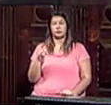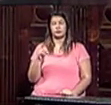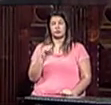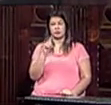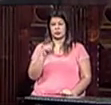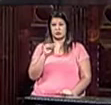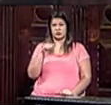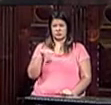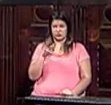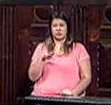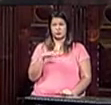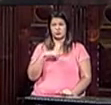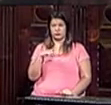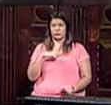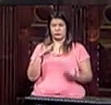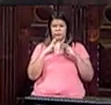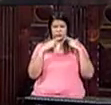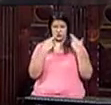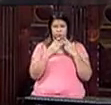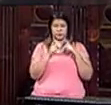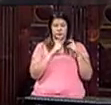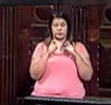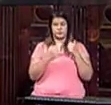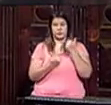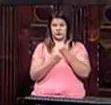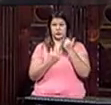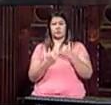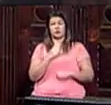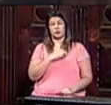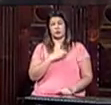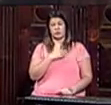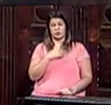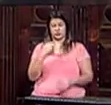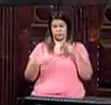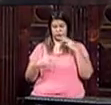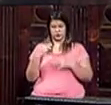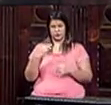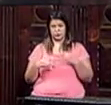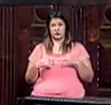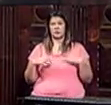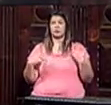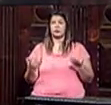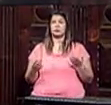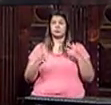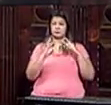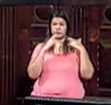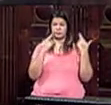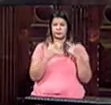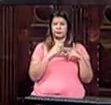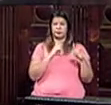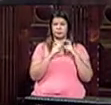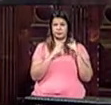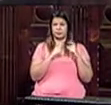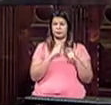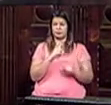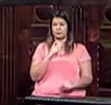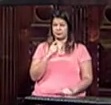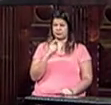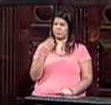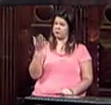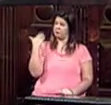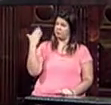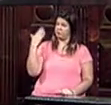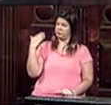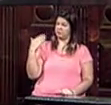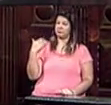numa audiência com o ministro da Justiça. Essa audiência foi o resultado daquela audiência pública